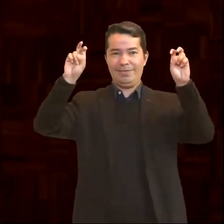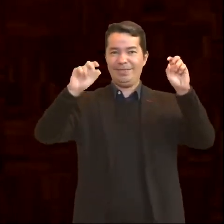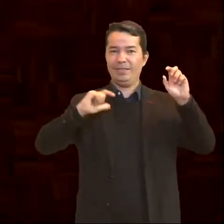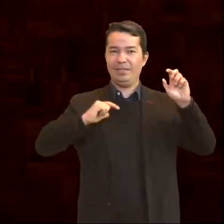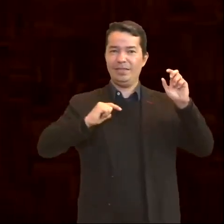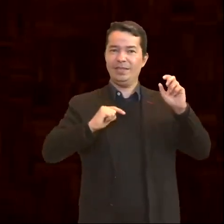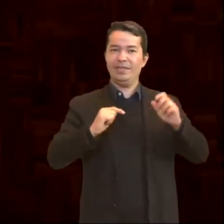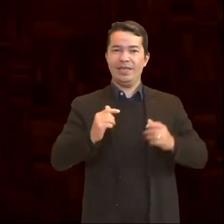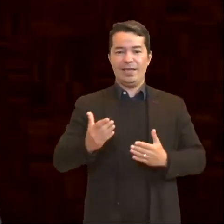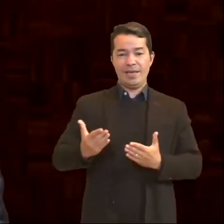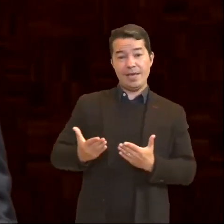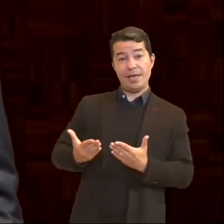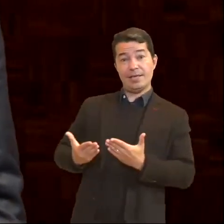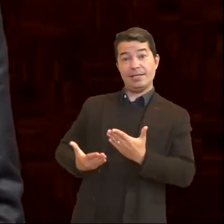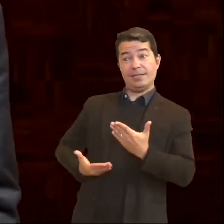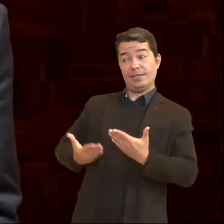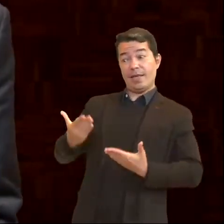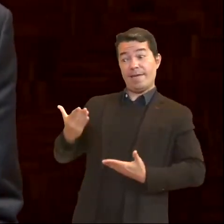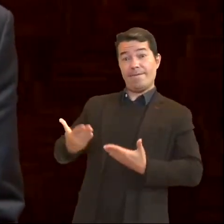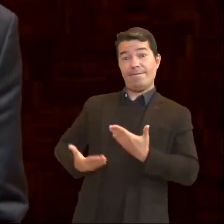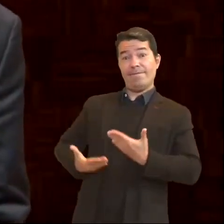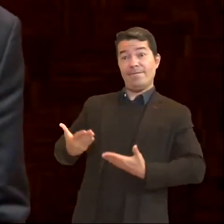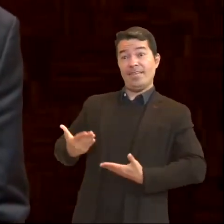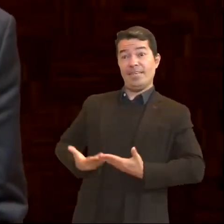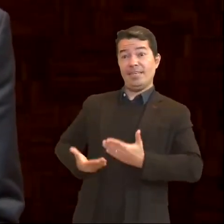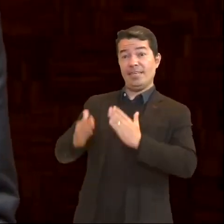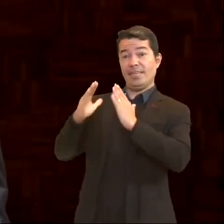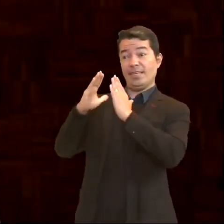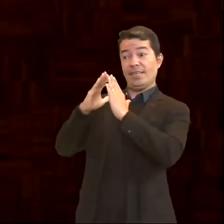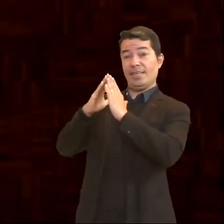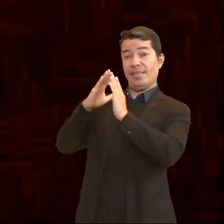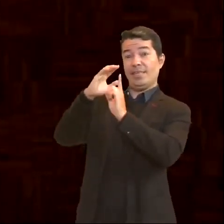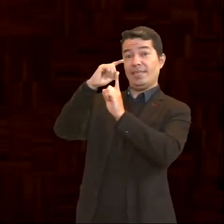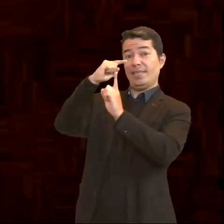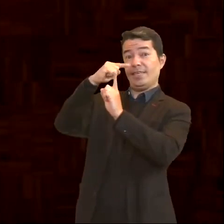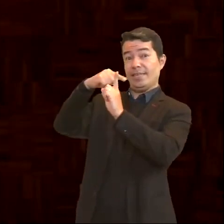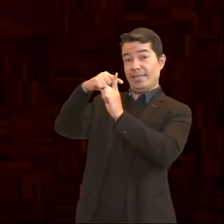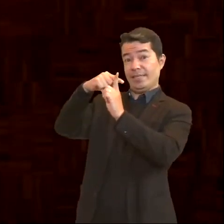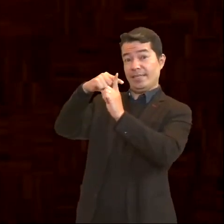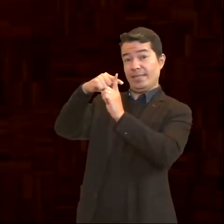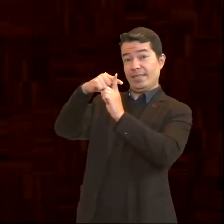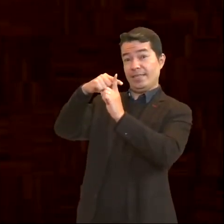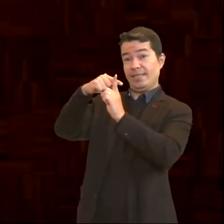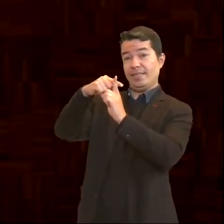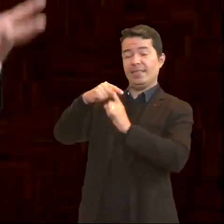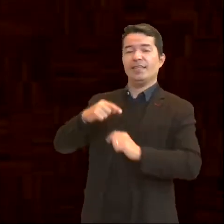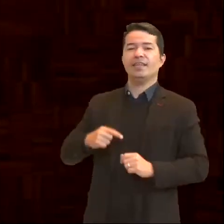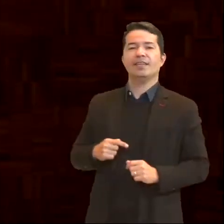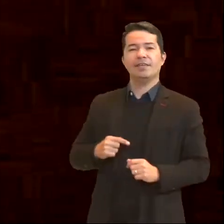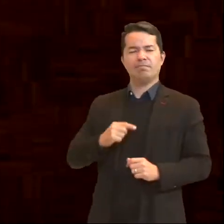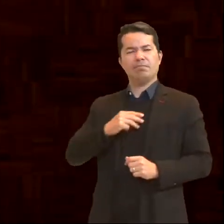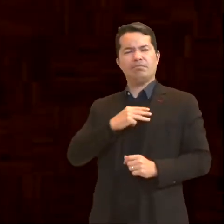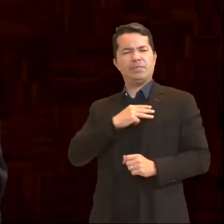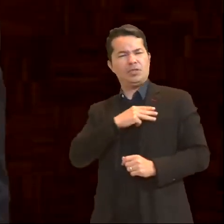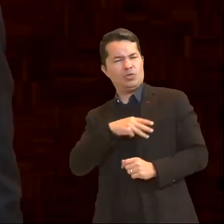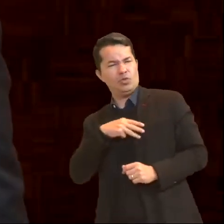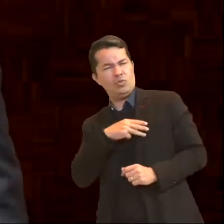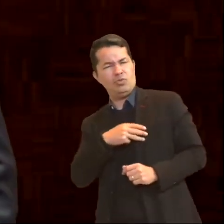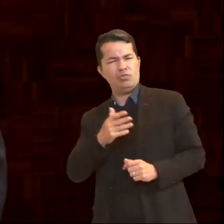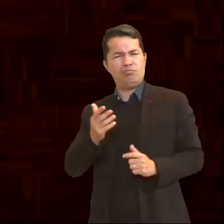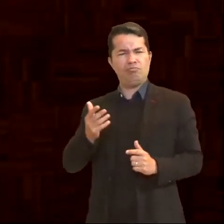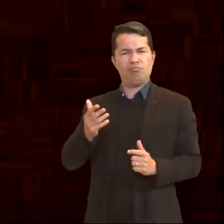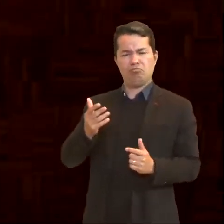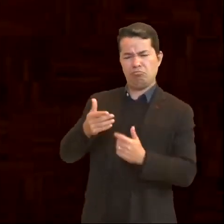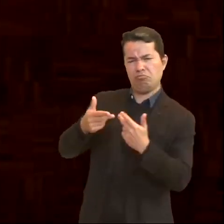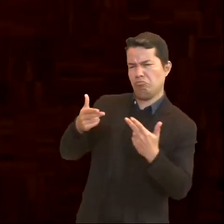né? Servir as igrejas. Servir as igrejas na questão missionária e assim por